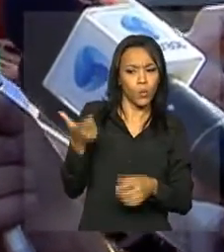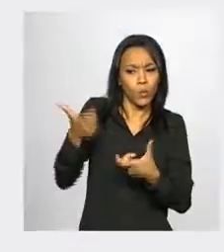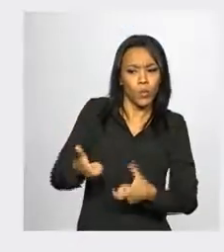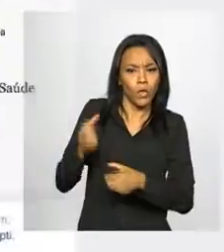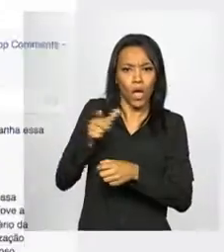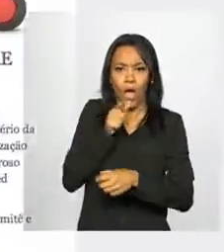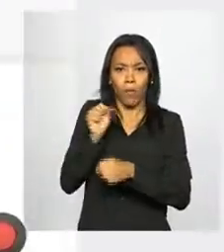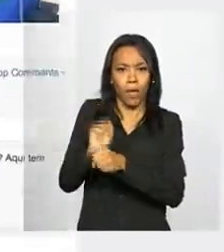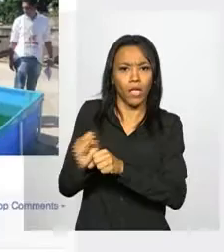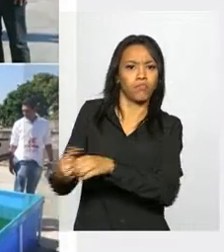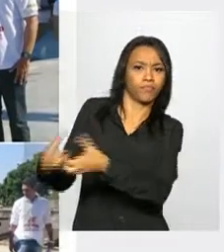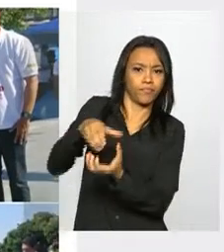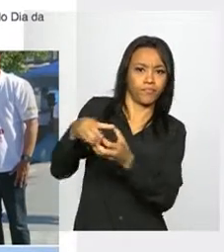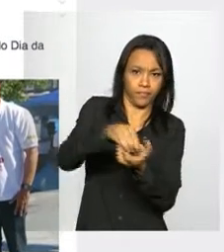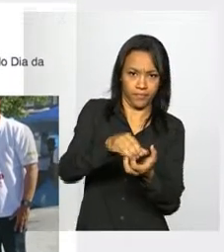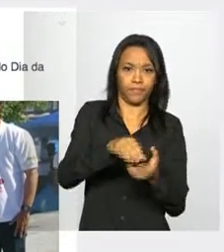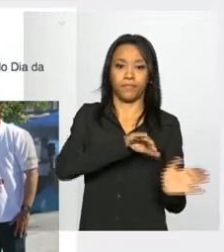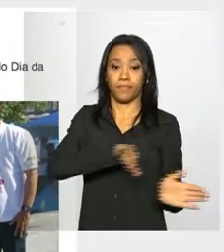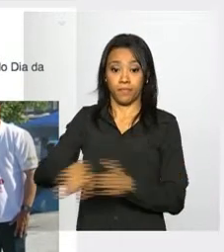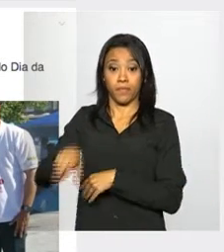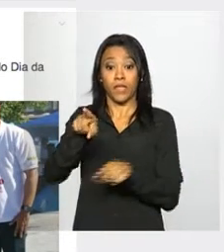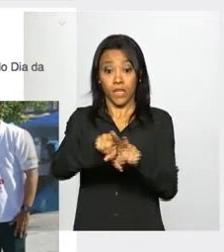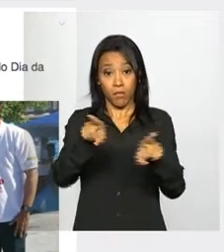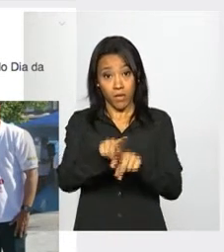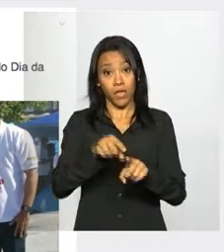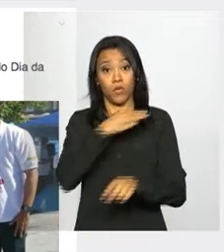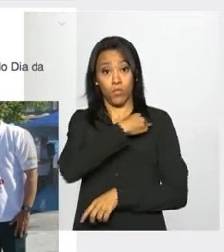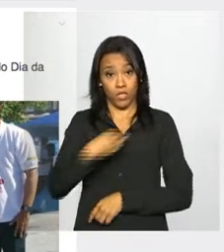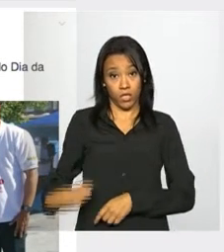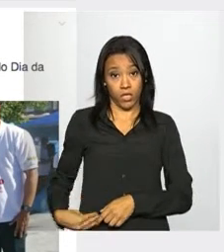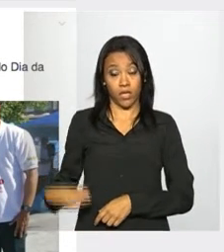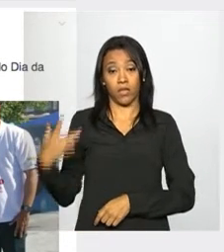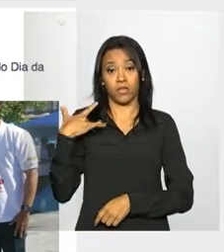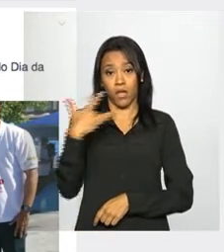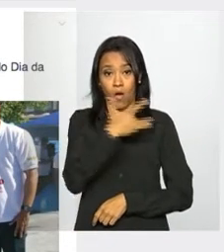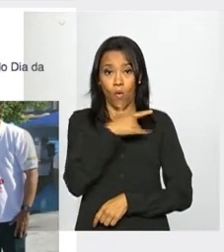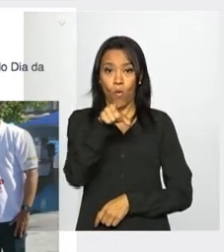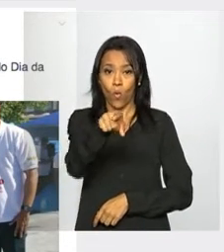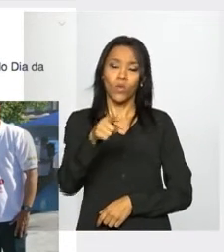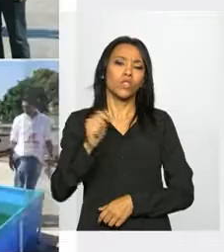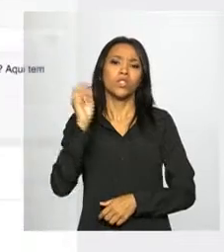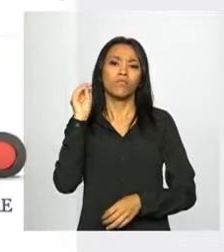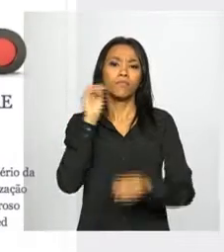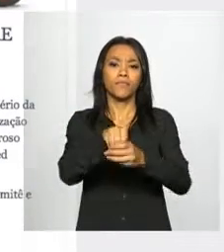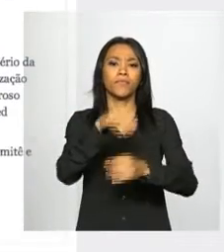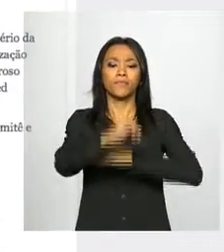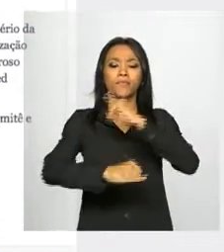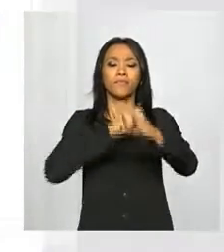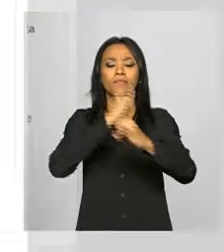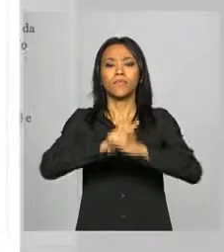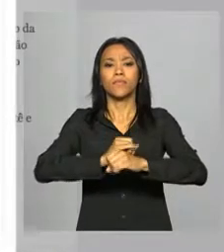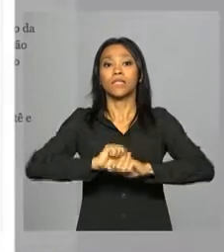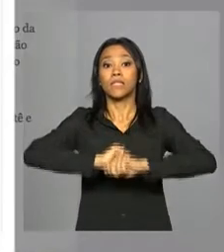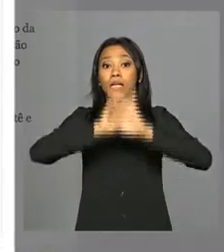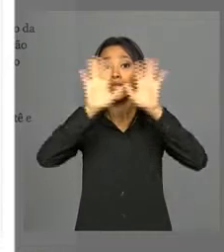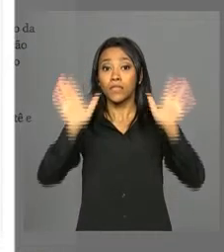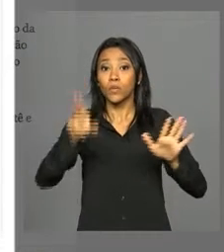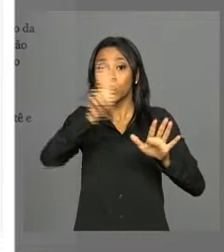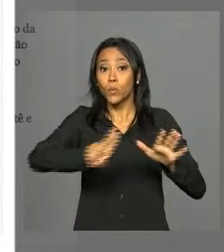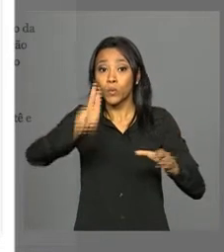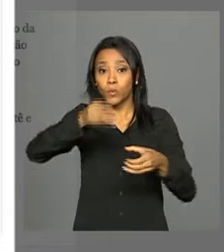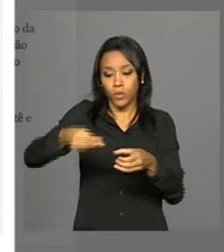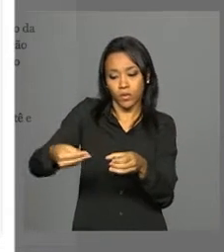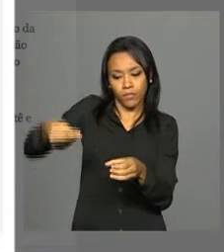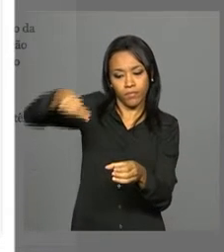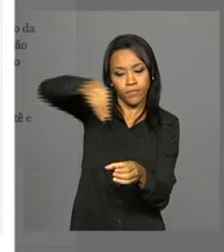mosquito o ministério da saúde divulgou em suas redes sociais uma nota de esclarecimento sobre o uso de larvicidas de acordo com as